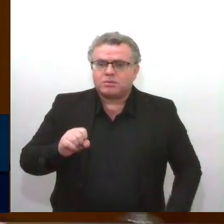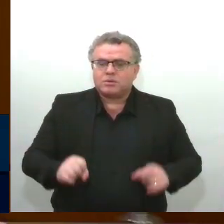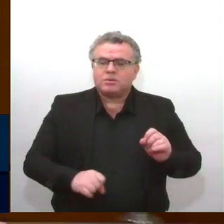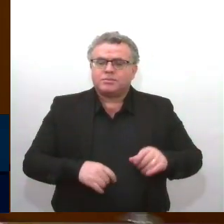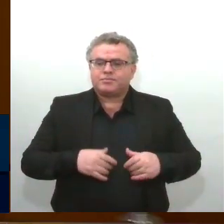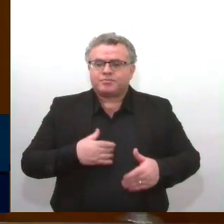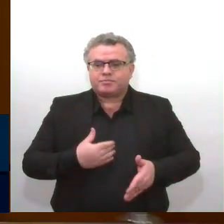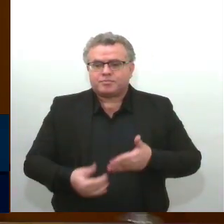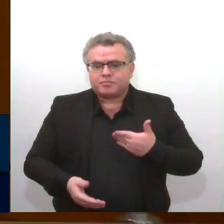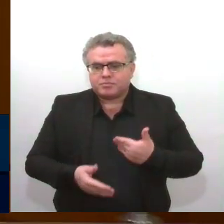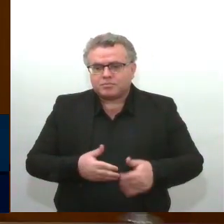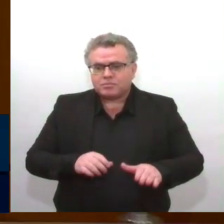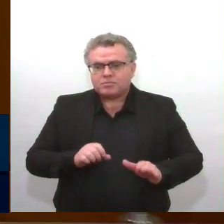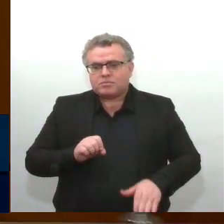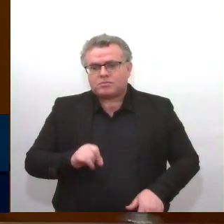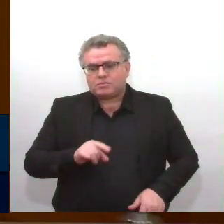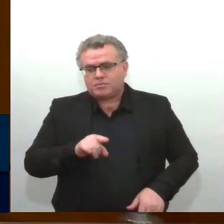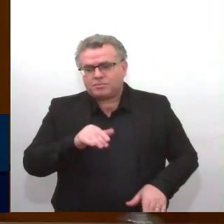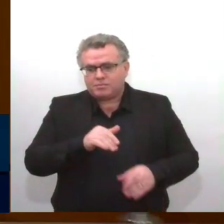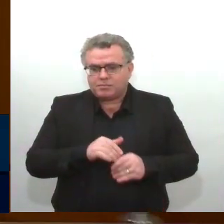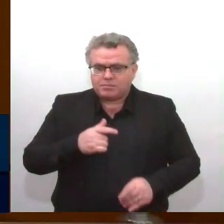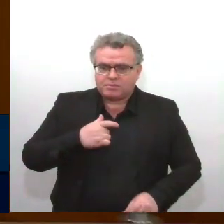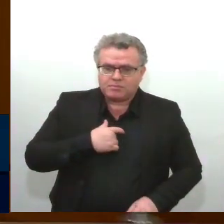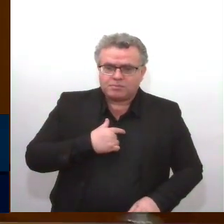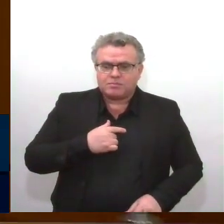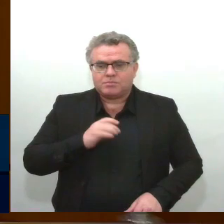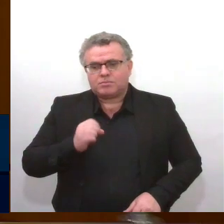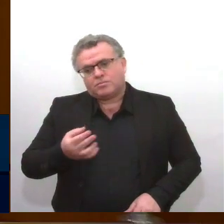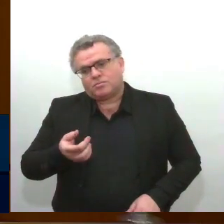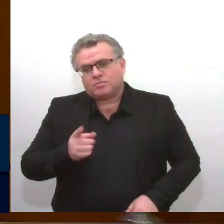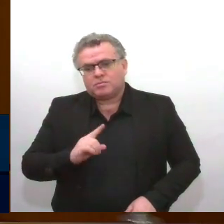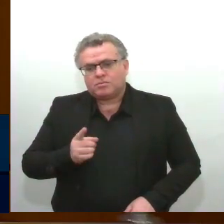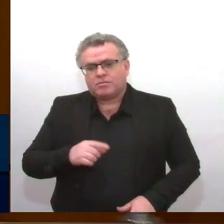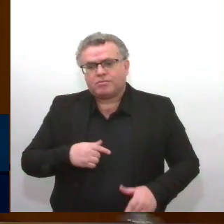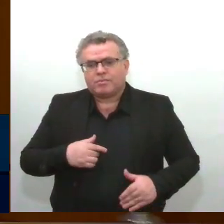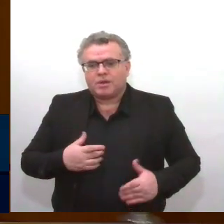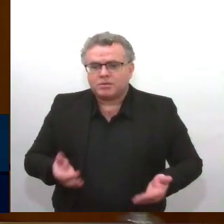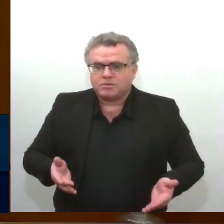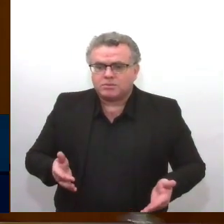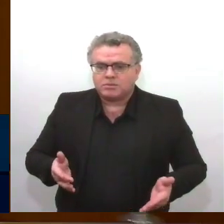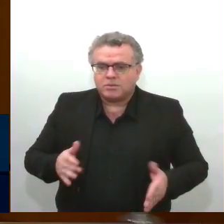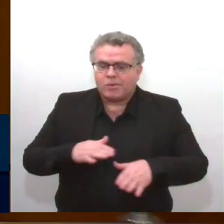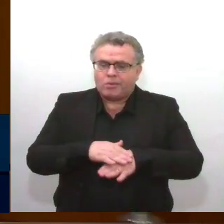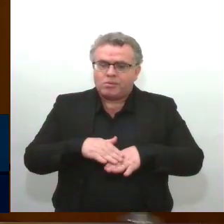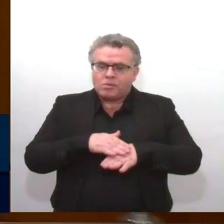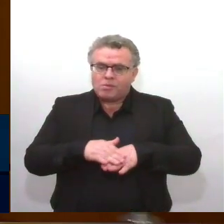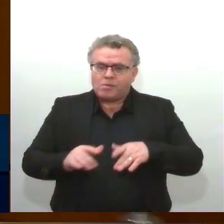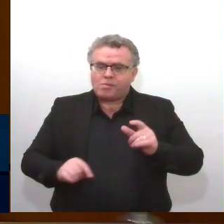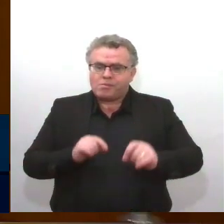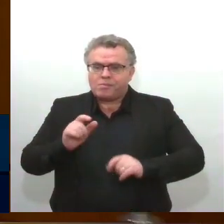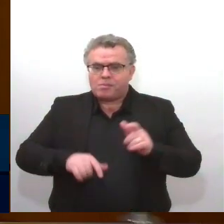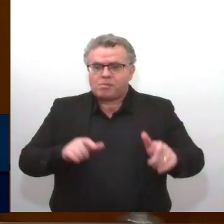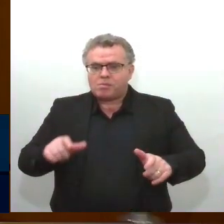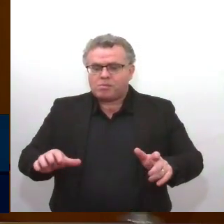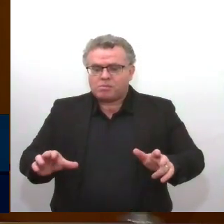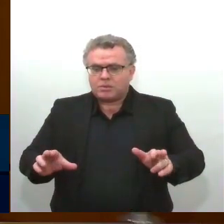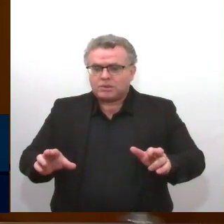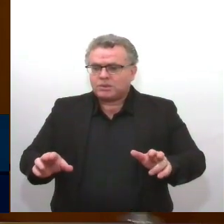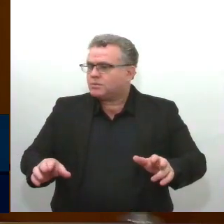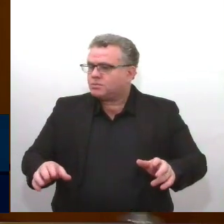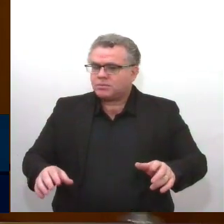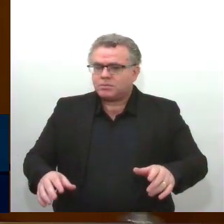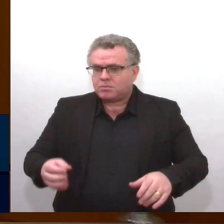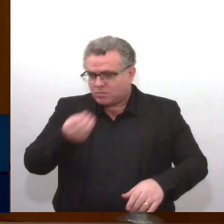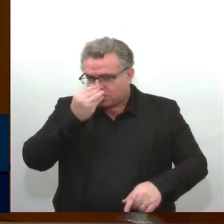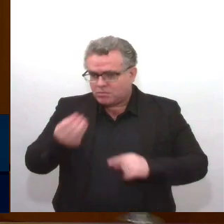votava comigo ou não eu não tive nessa eleição ninguém me desrespeitando ninguém fechando a porta na minha